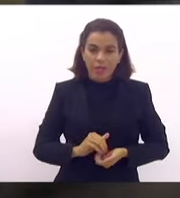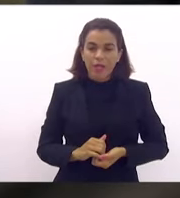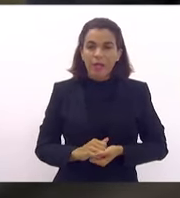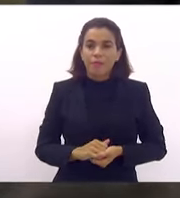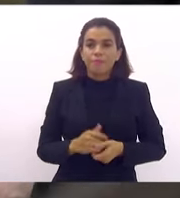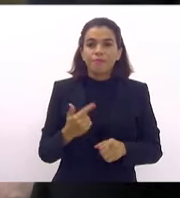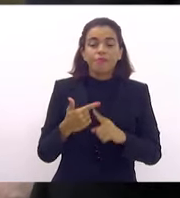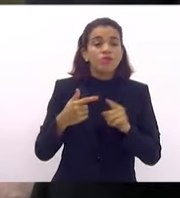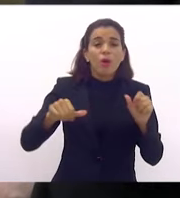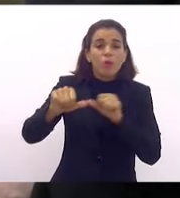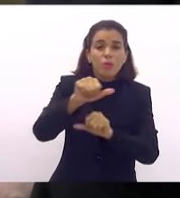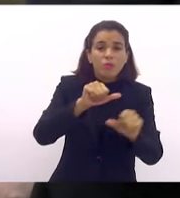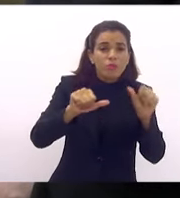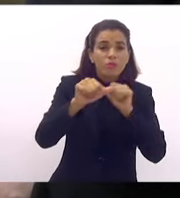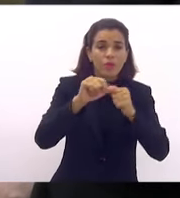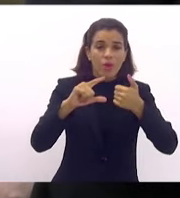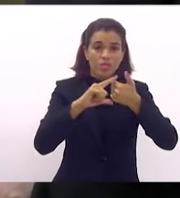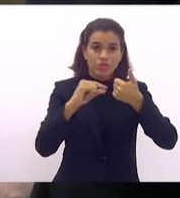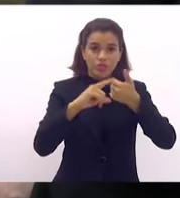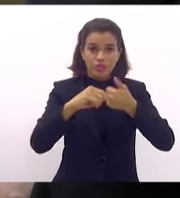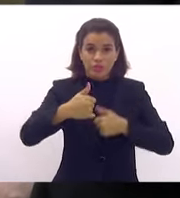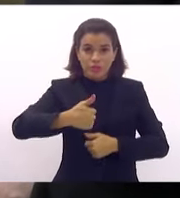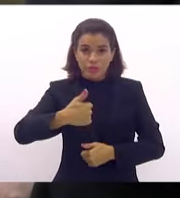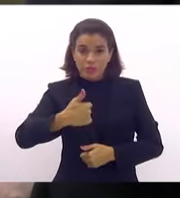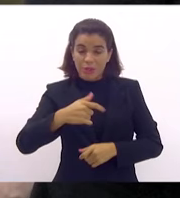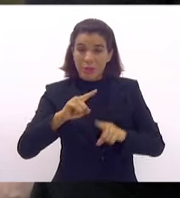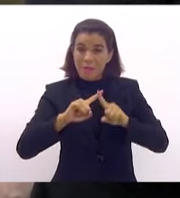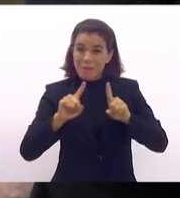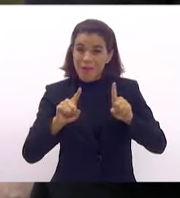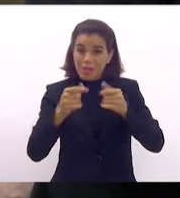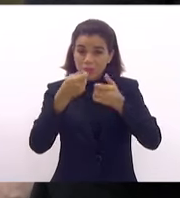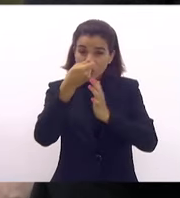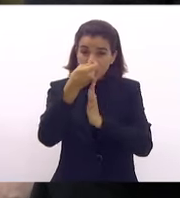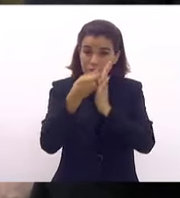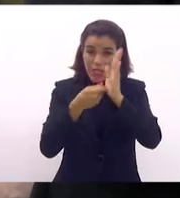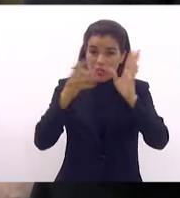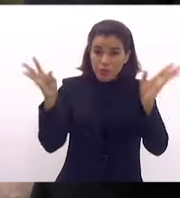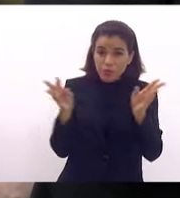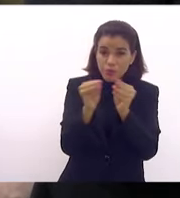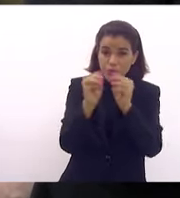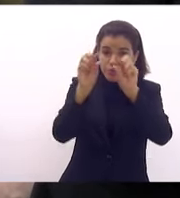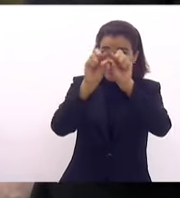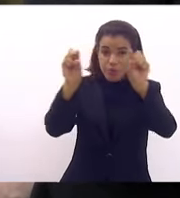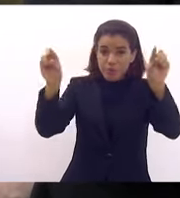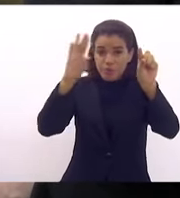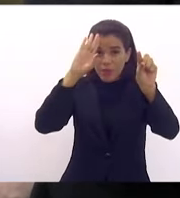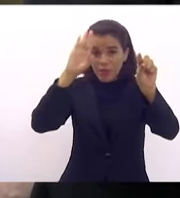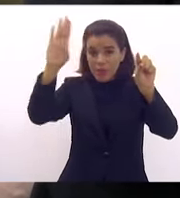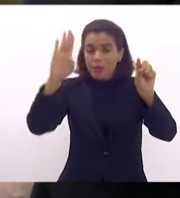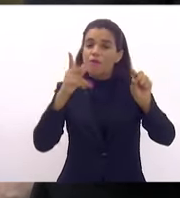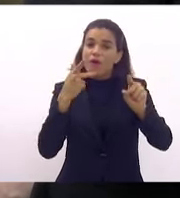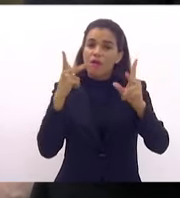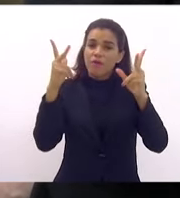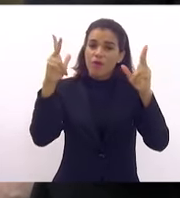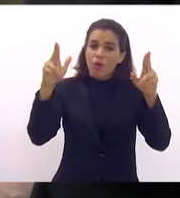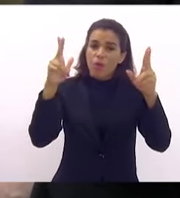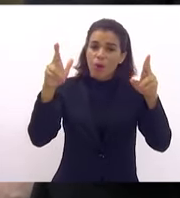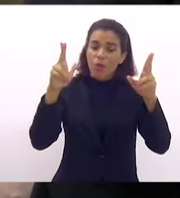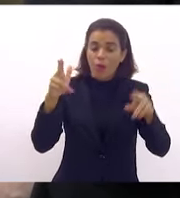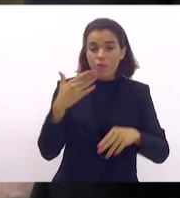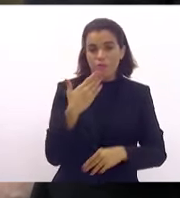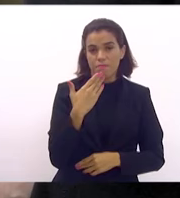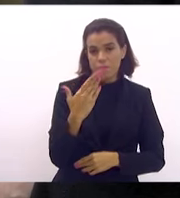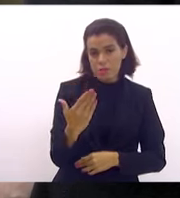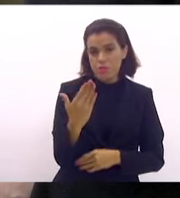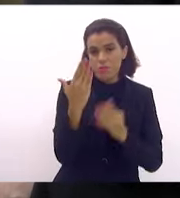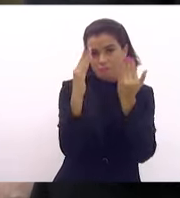numa modificativa ao artigo 1º, mas a emenda não havia sido acatada e falava da mesma forma. Então, eu pedi vista, e